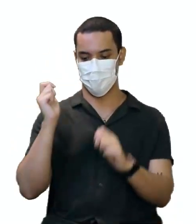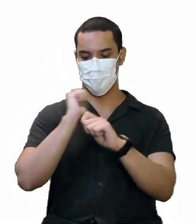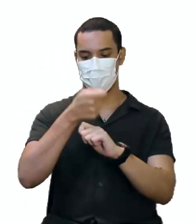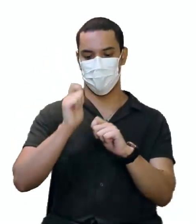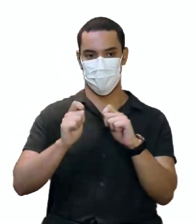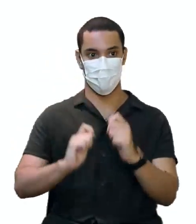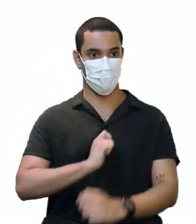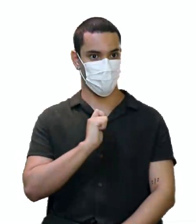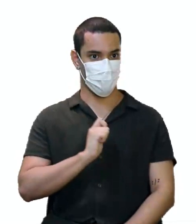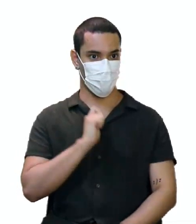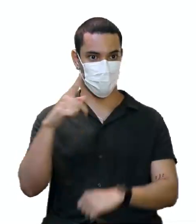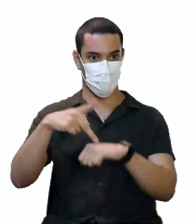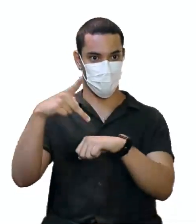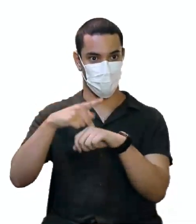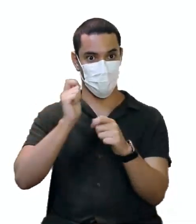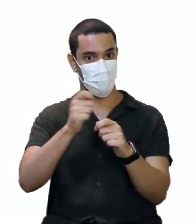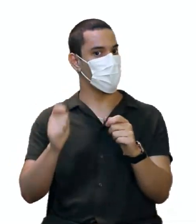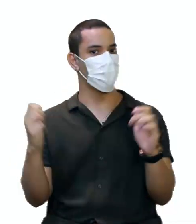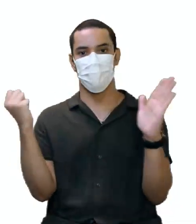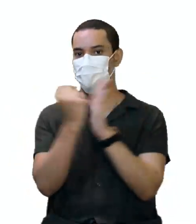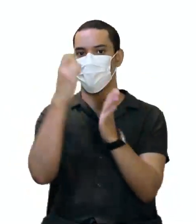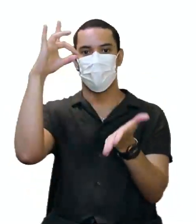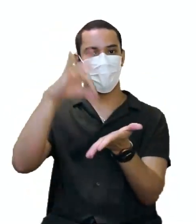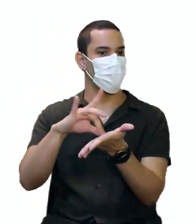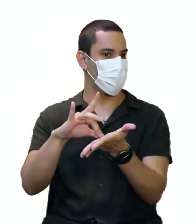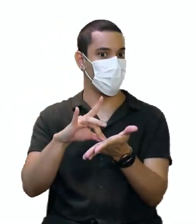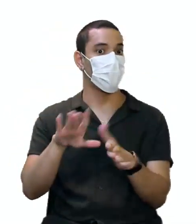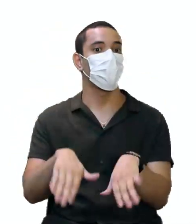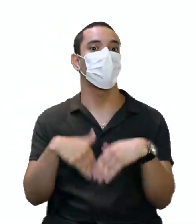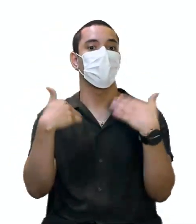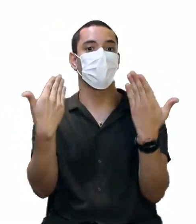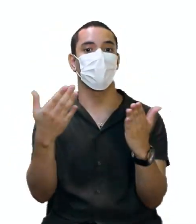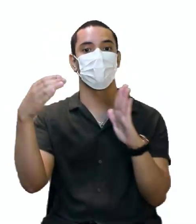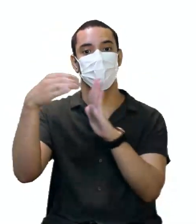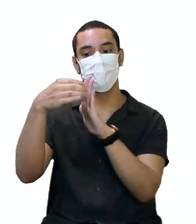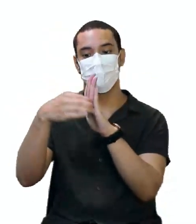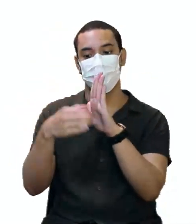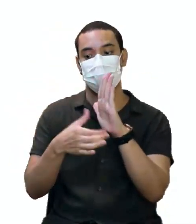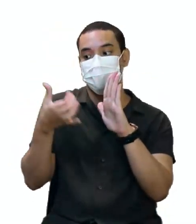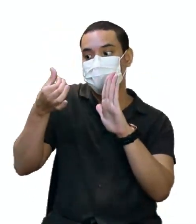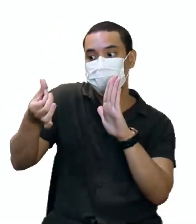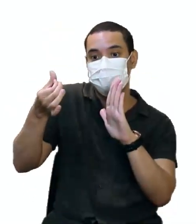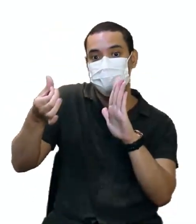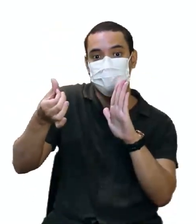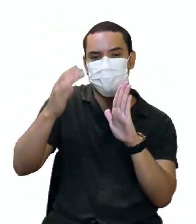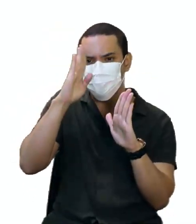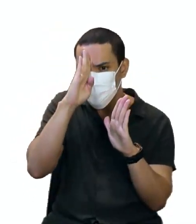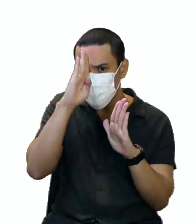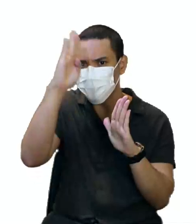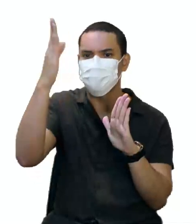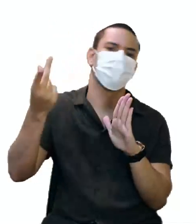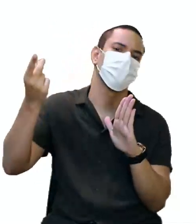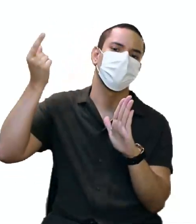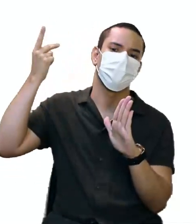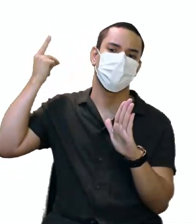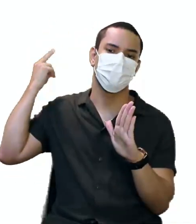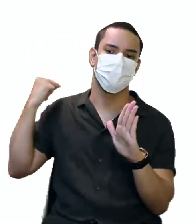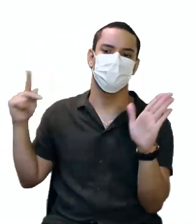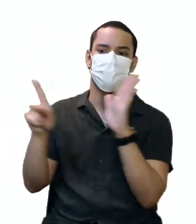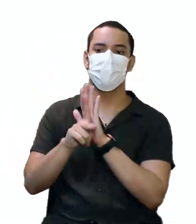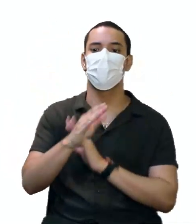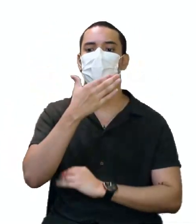paleoantropologia não afirmar este fato. Verdade. Quais são as seis espécies primitivas do